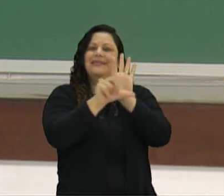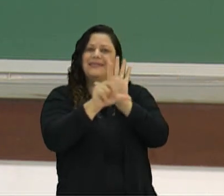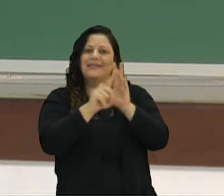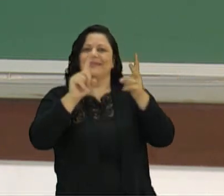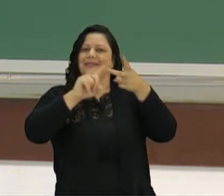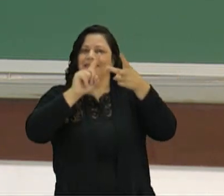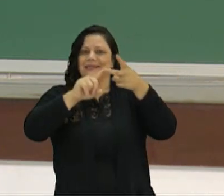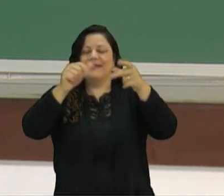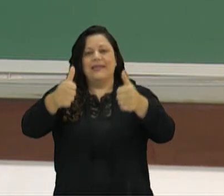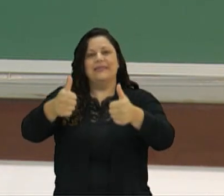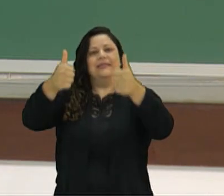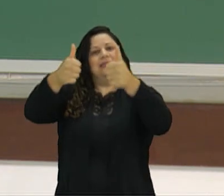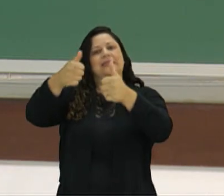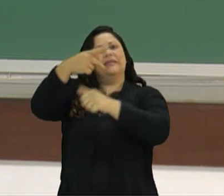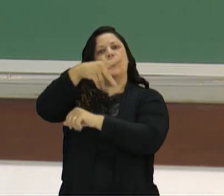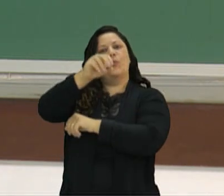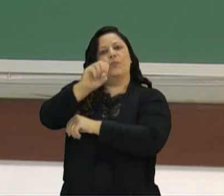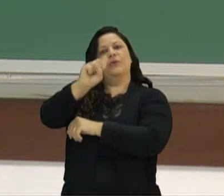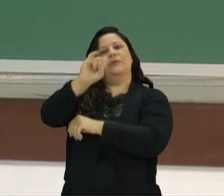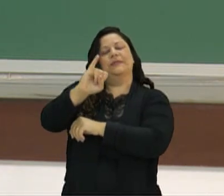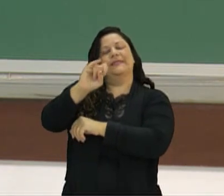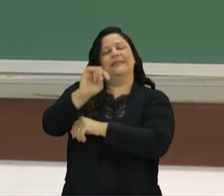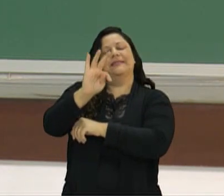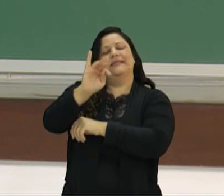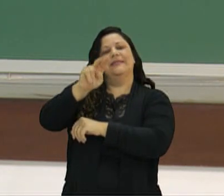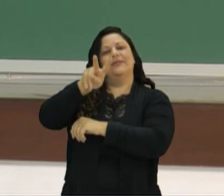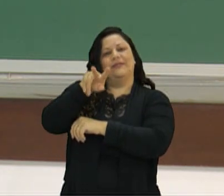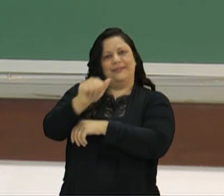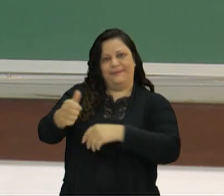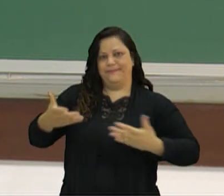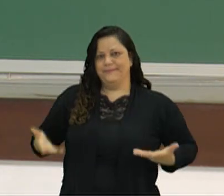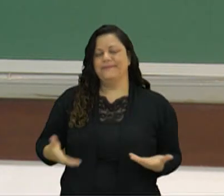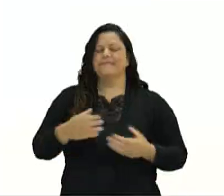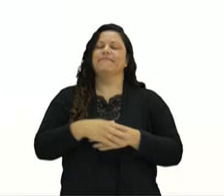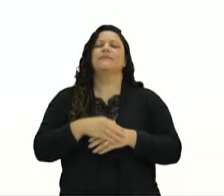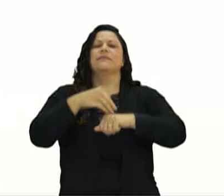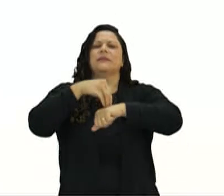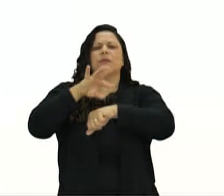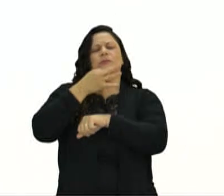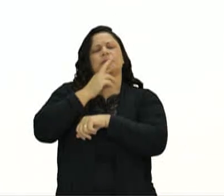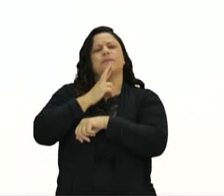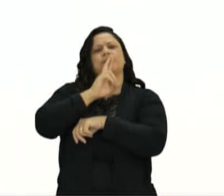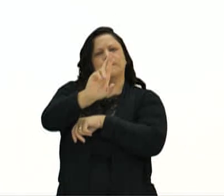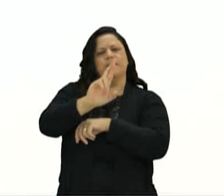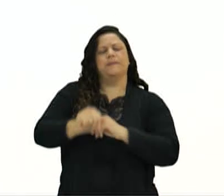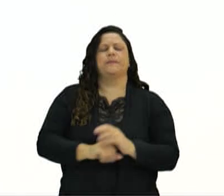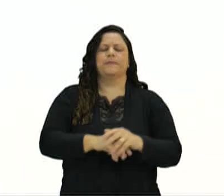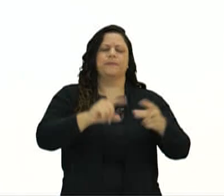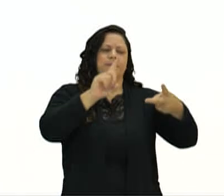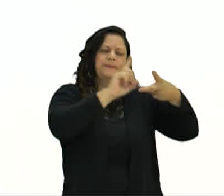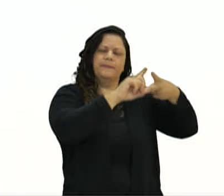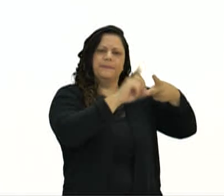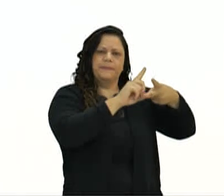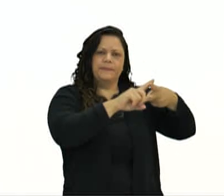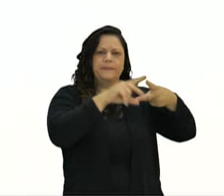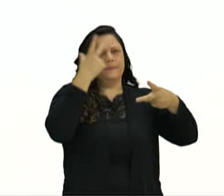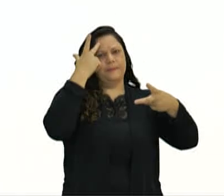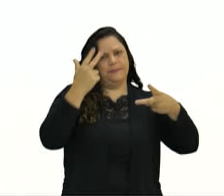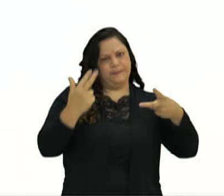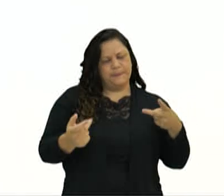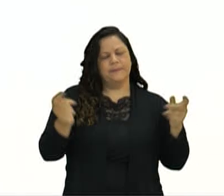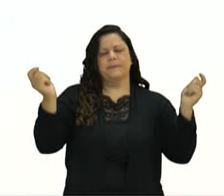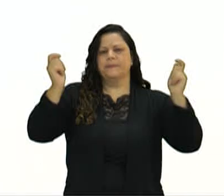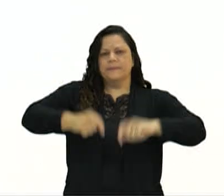positivas? Bom, aqui a gente tem uma sugestão de resposta, tá? Leis naturais são aquelas fundamentadas